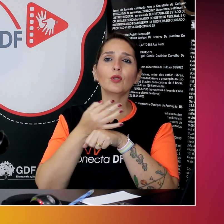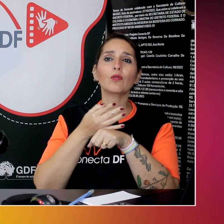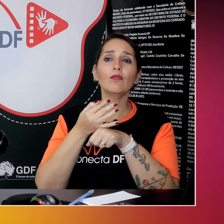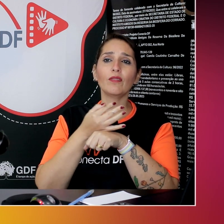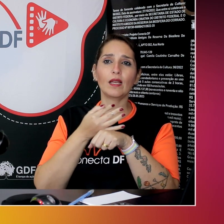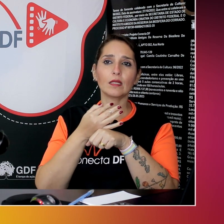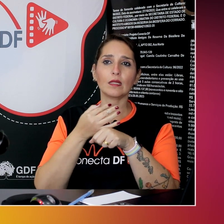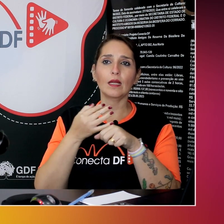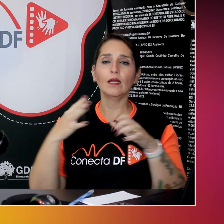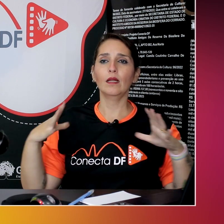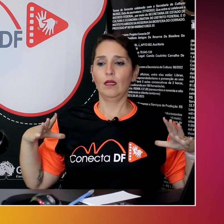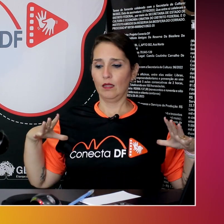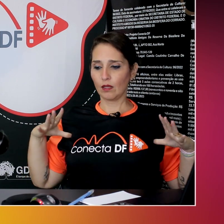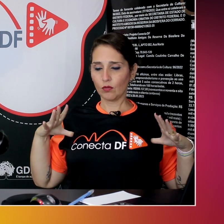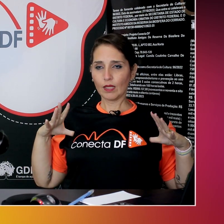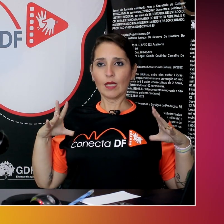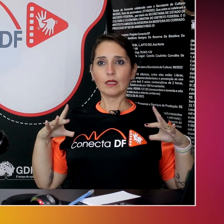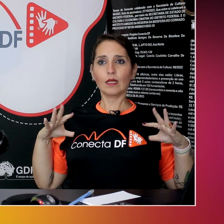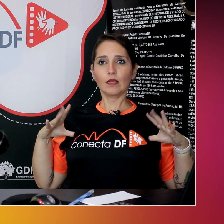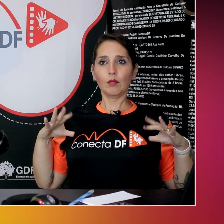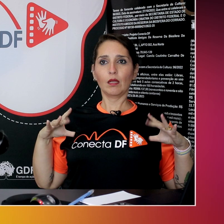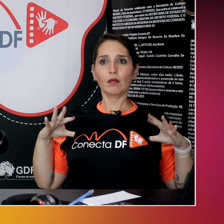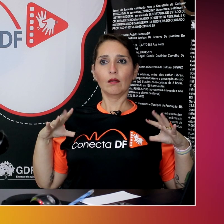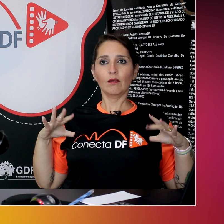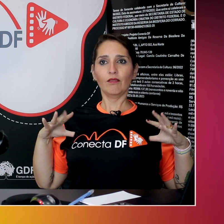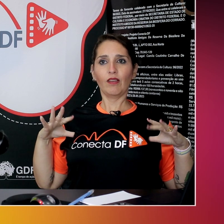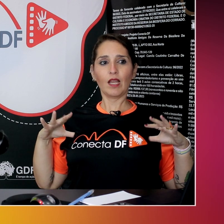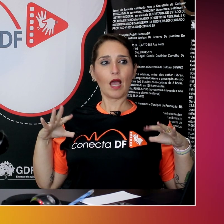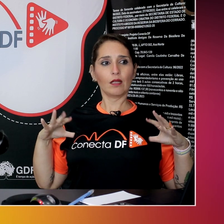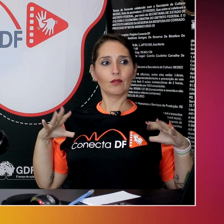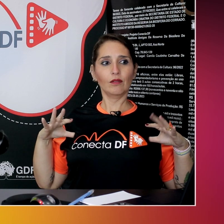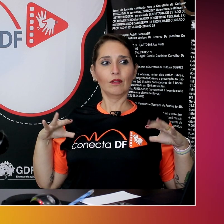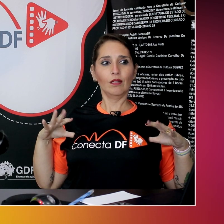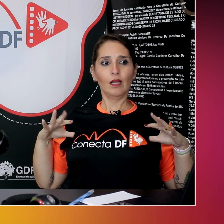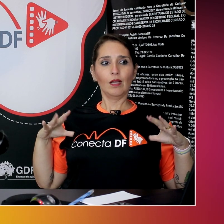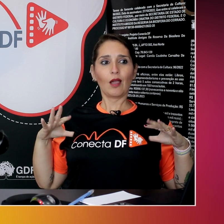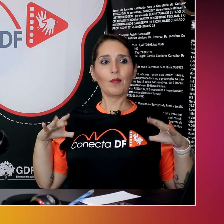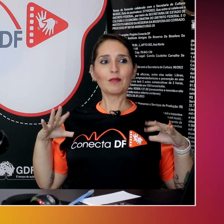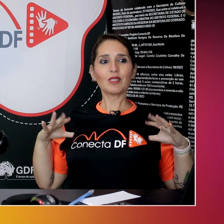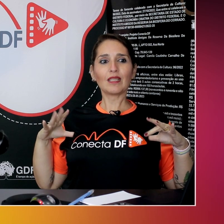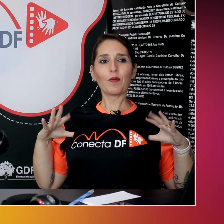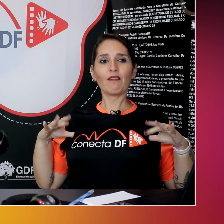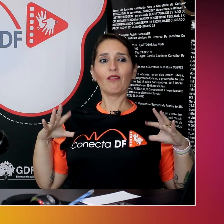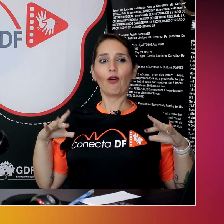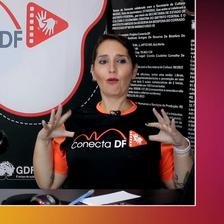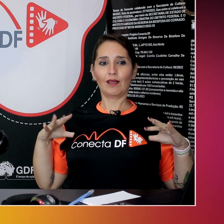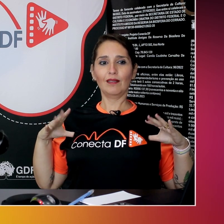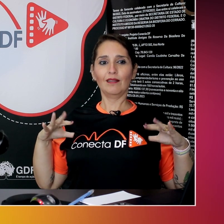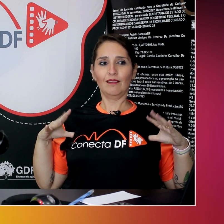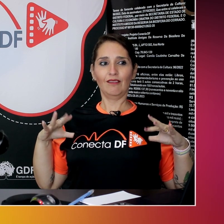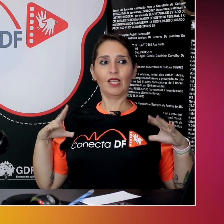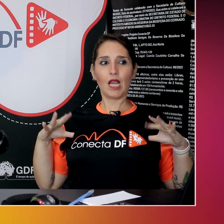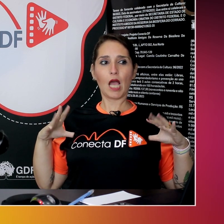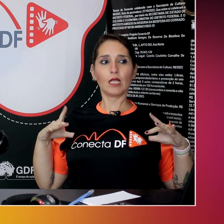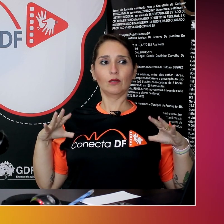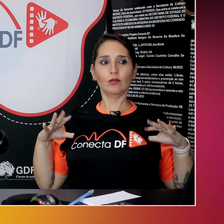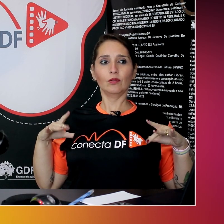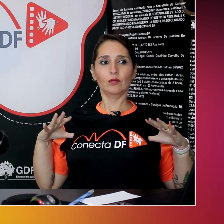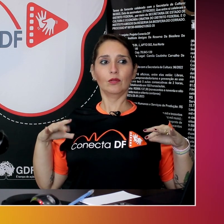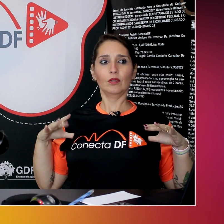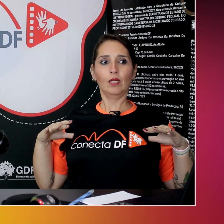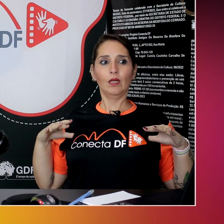confunde muito com férias, né? Então, tem esse aqui também, feriado. Que é o mesmo sinal para folga,